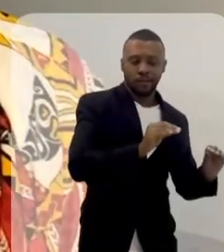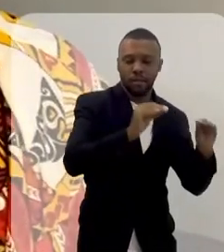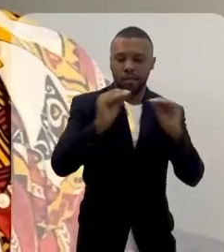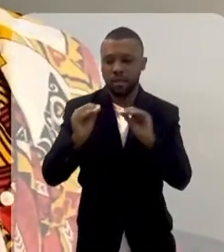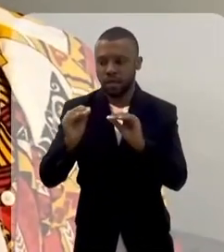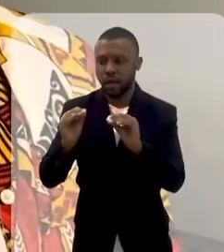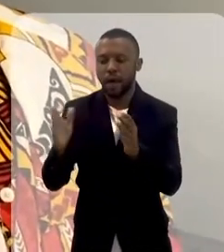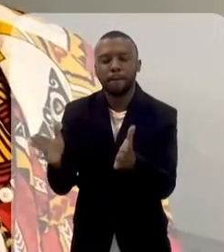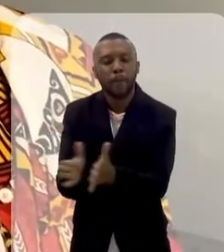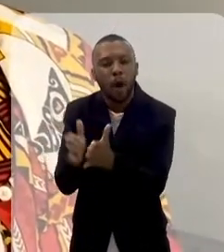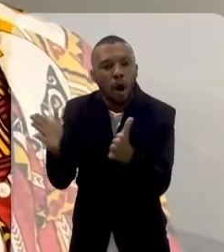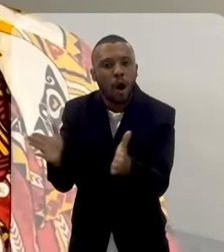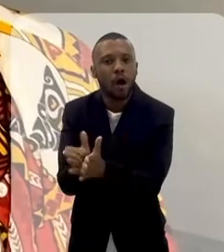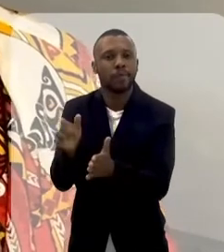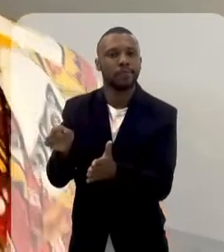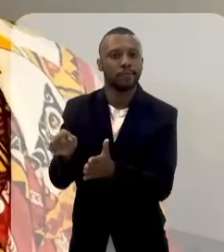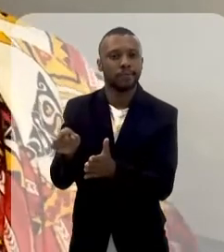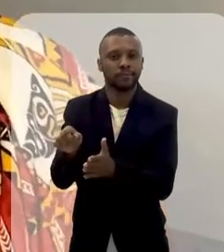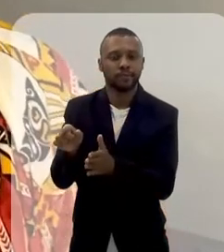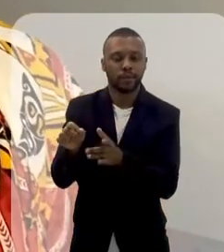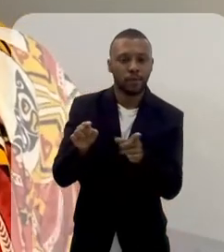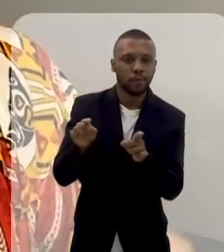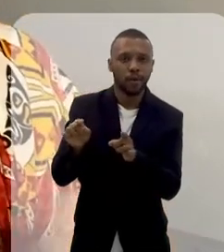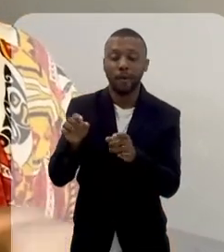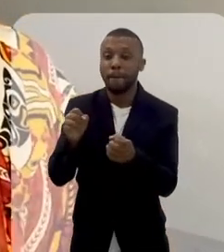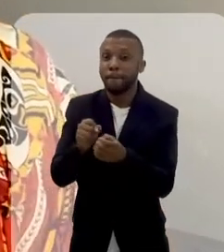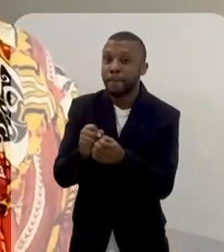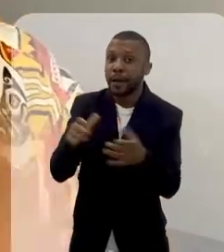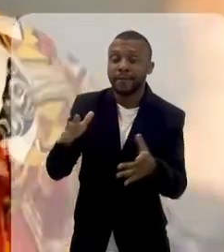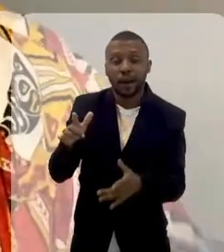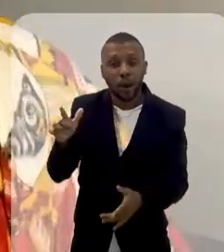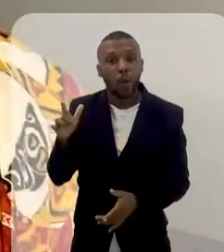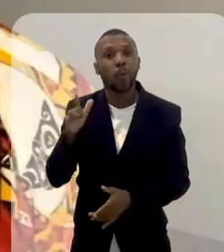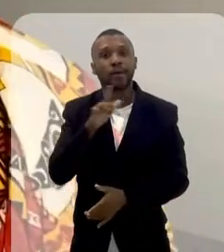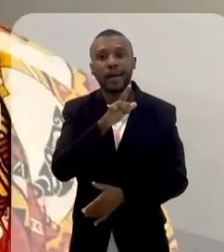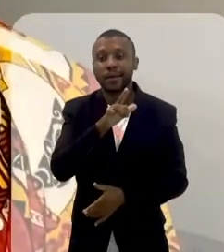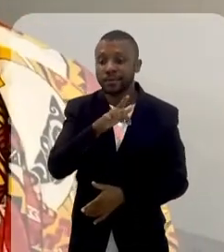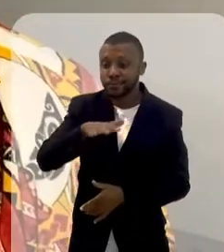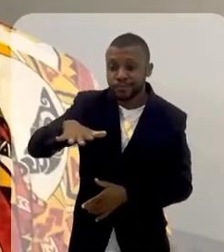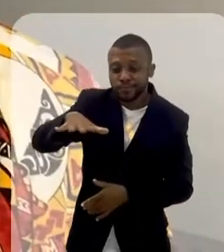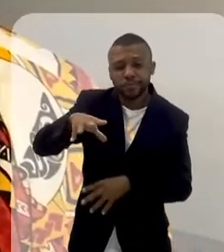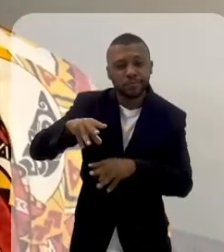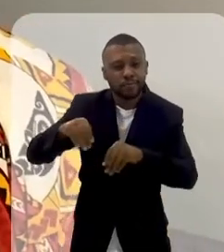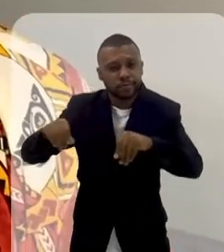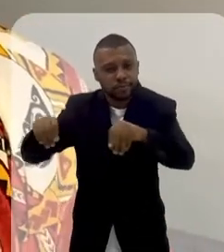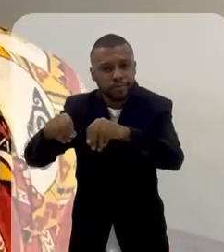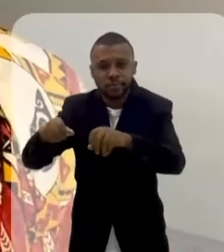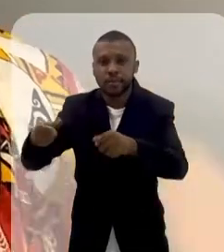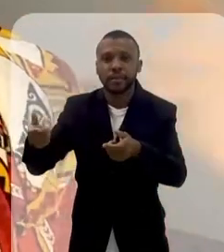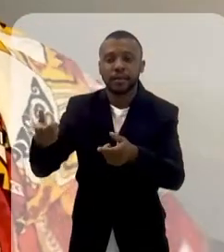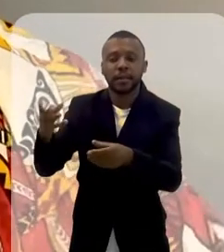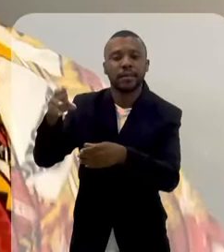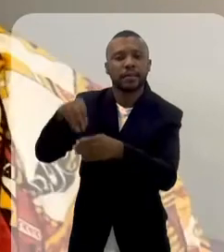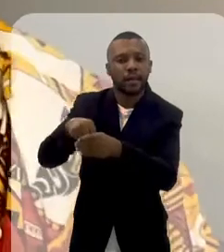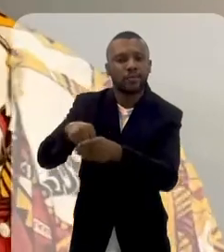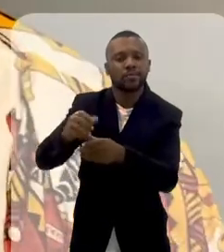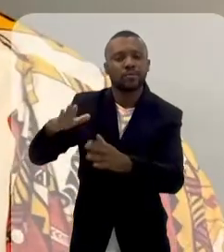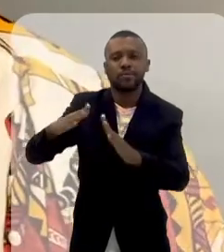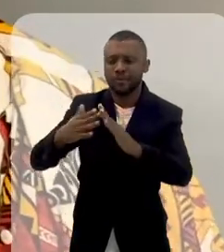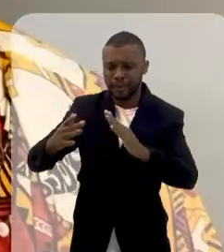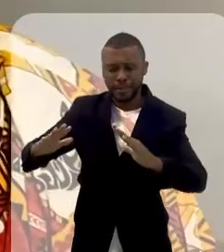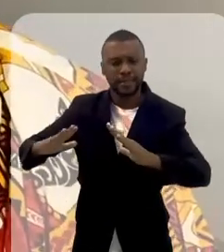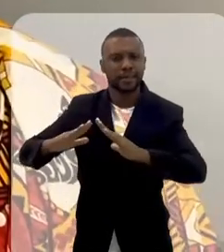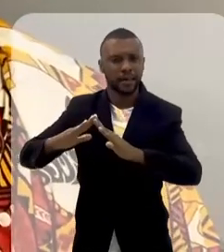logo depois. E a gente consegue, ela consegue, por algum milagre, um pedaço de terra num espaço que era de grilagem de terra, que era no